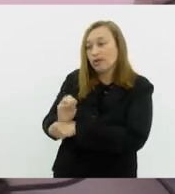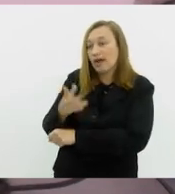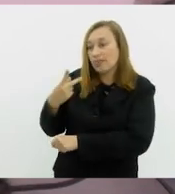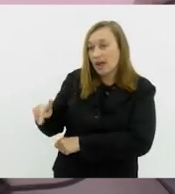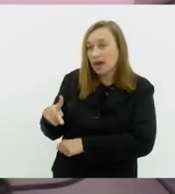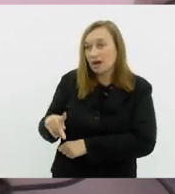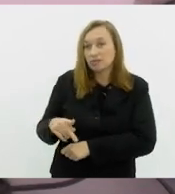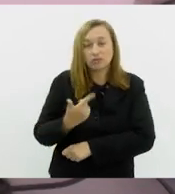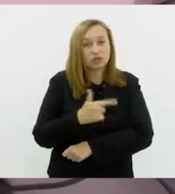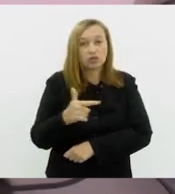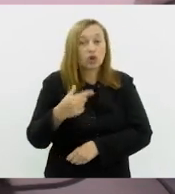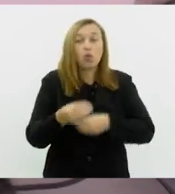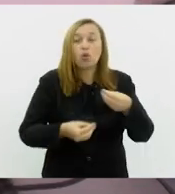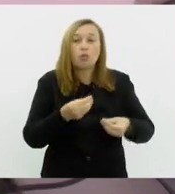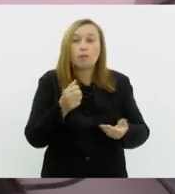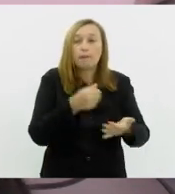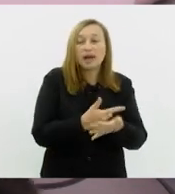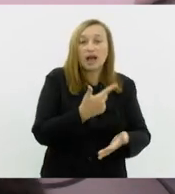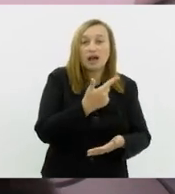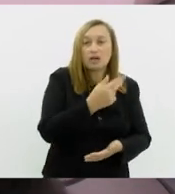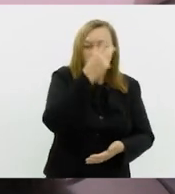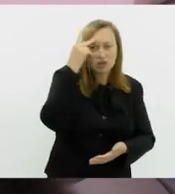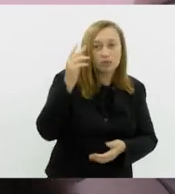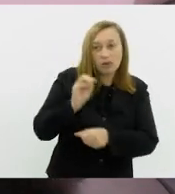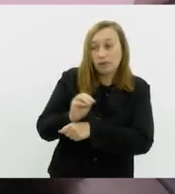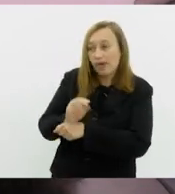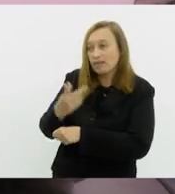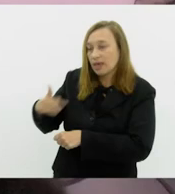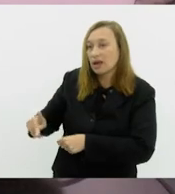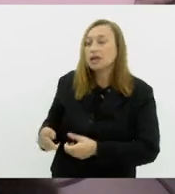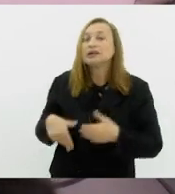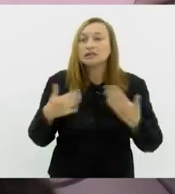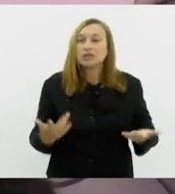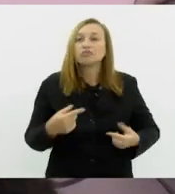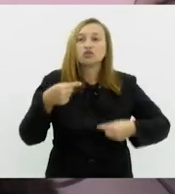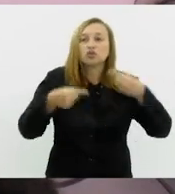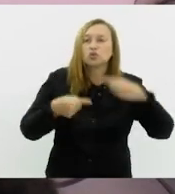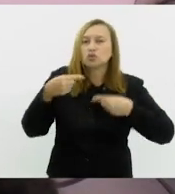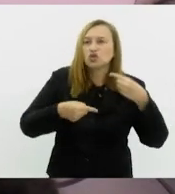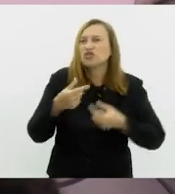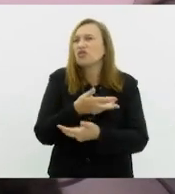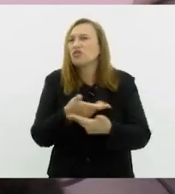gente precisa discutir, deputada, e trazer mesmo assim, várias